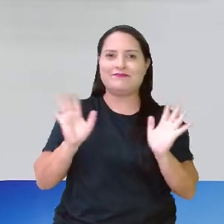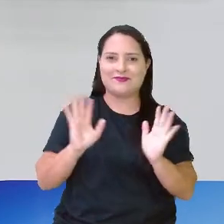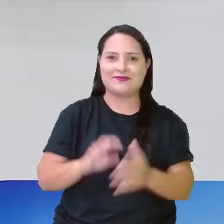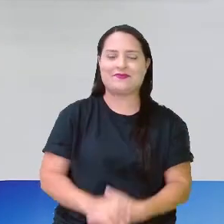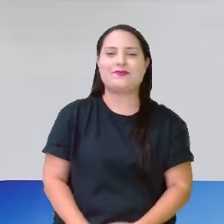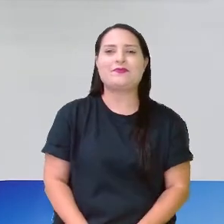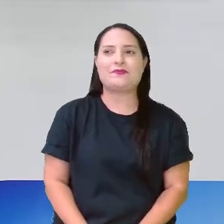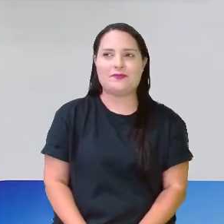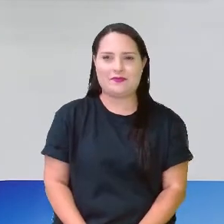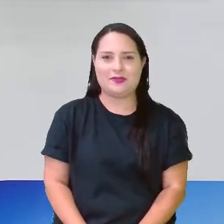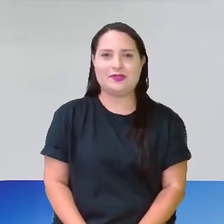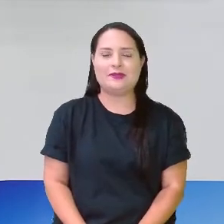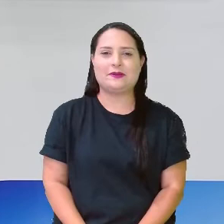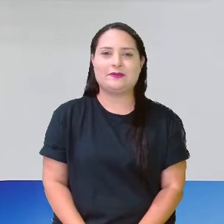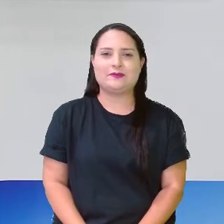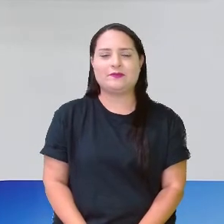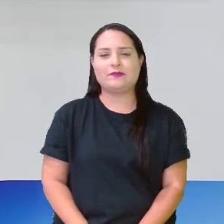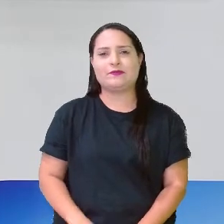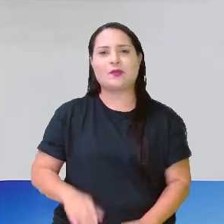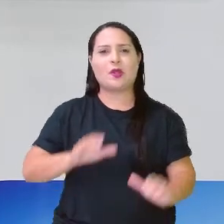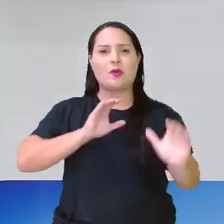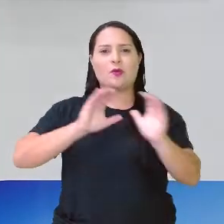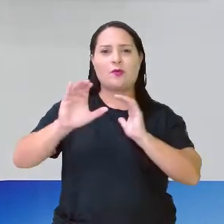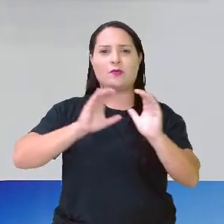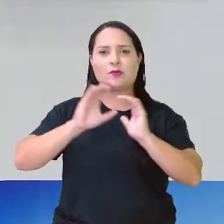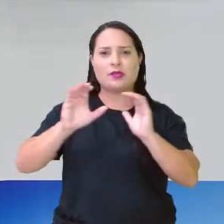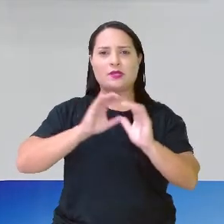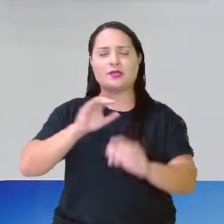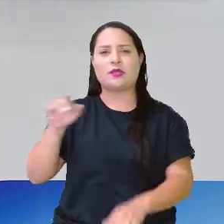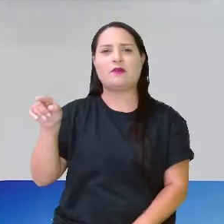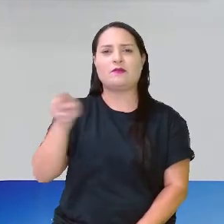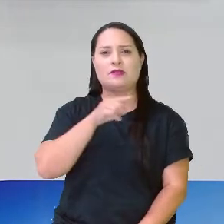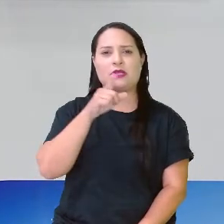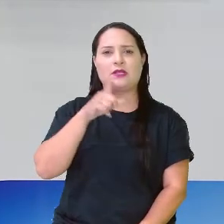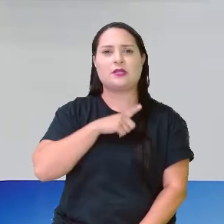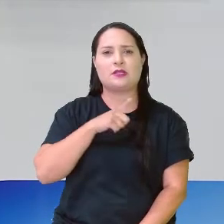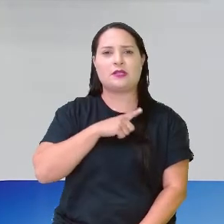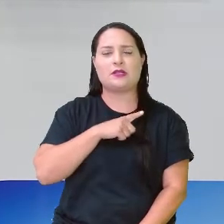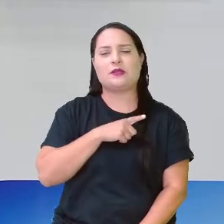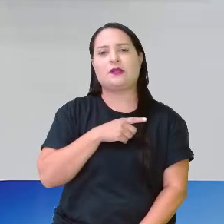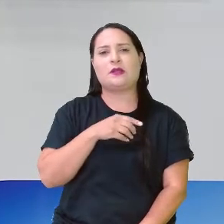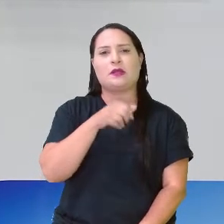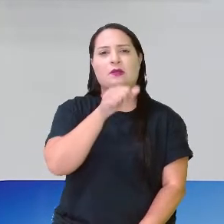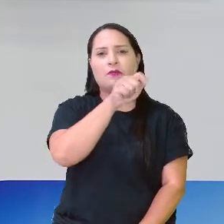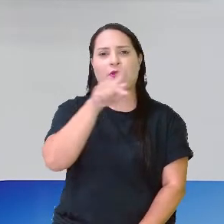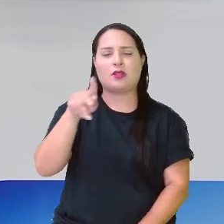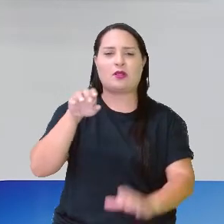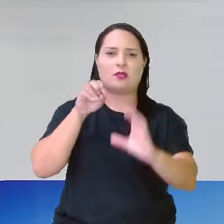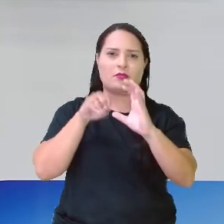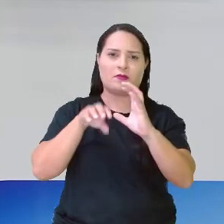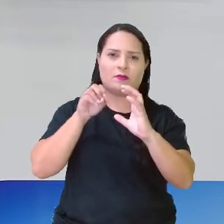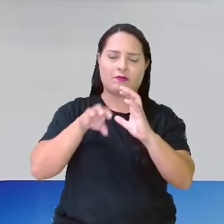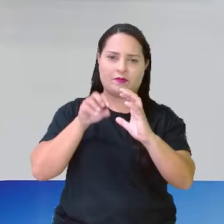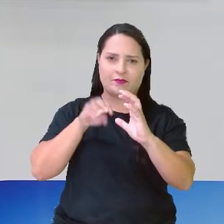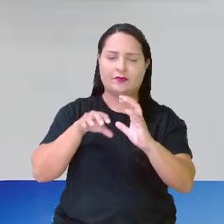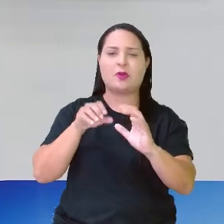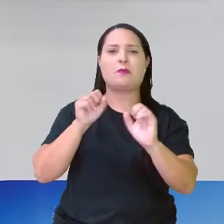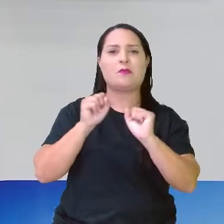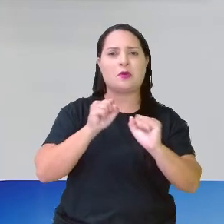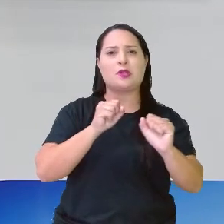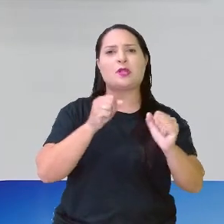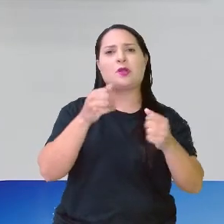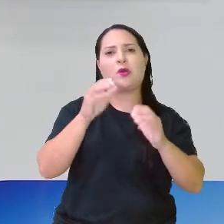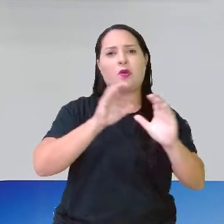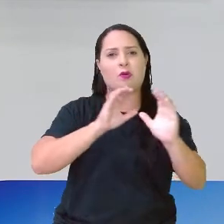tá? Sobre as formas de se comunicar, né? Nós temos aí o aplicativo do Educa Recife. Então, vocês podem se comunicar com a